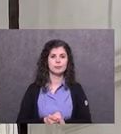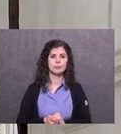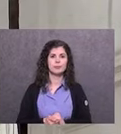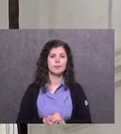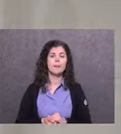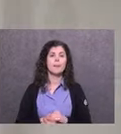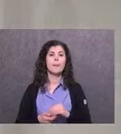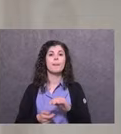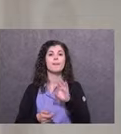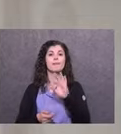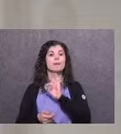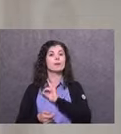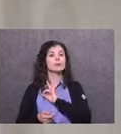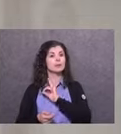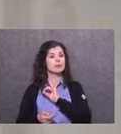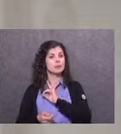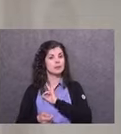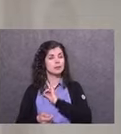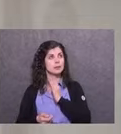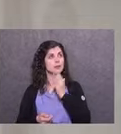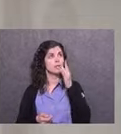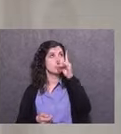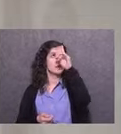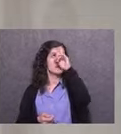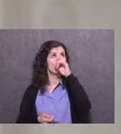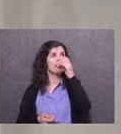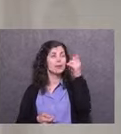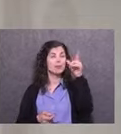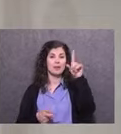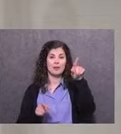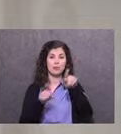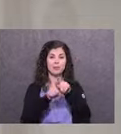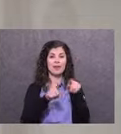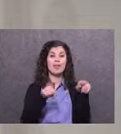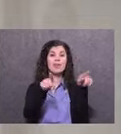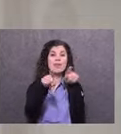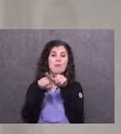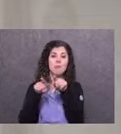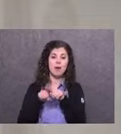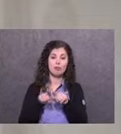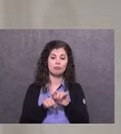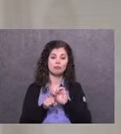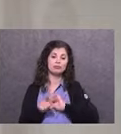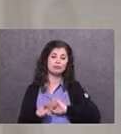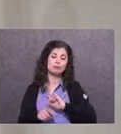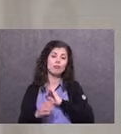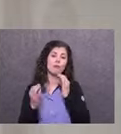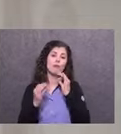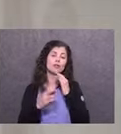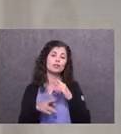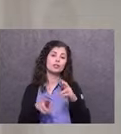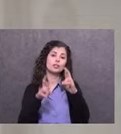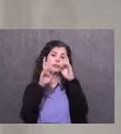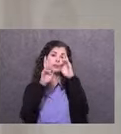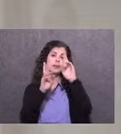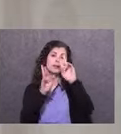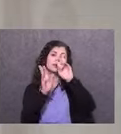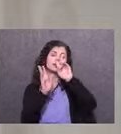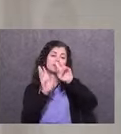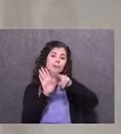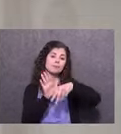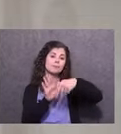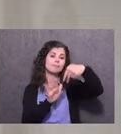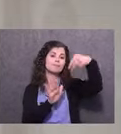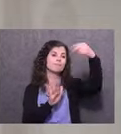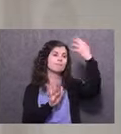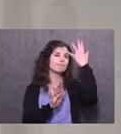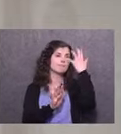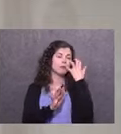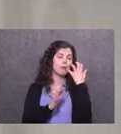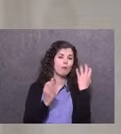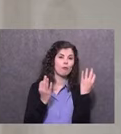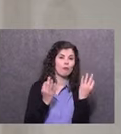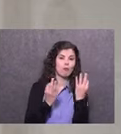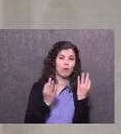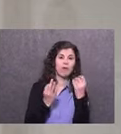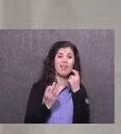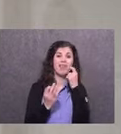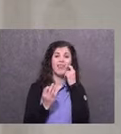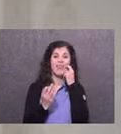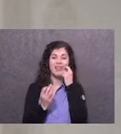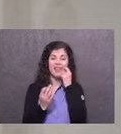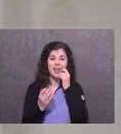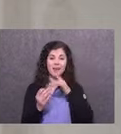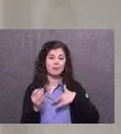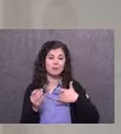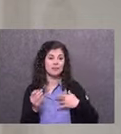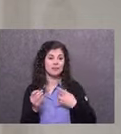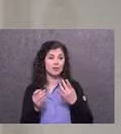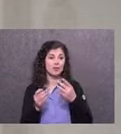Lembrai-vos também dos nossos irmãos que adormeceram na esperança da ressurreição e de todos aqueles que na vossa